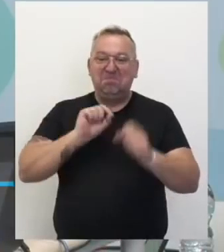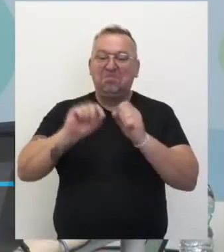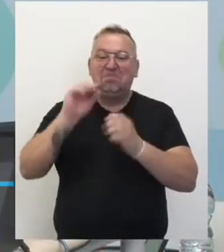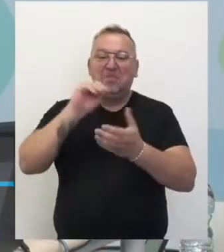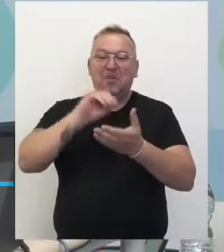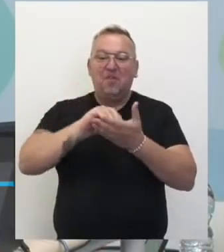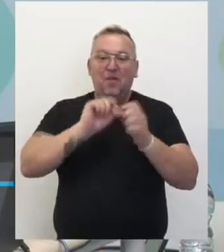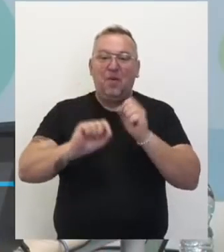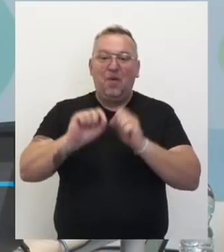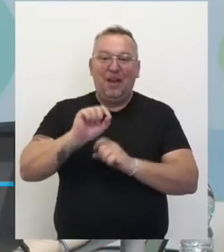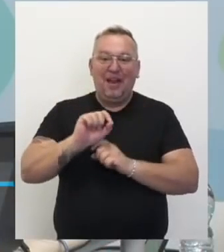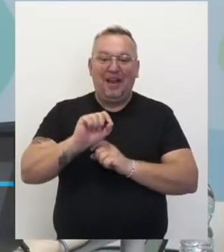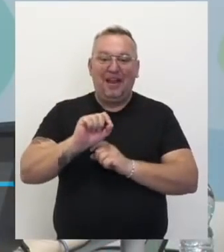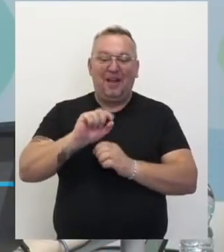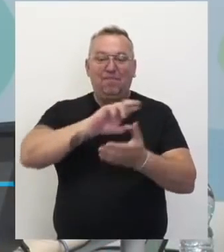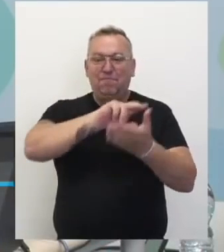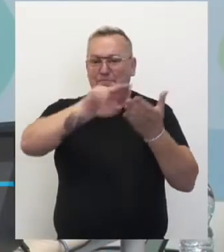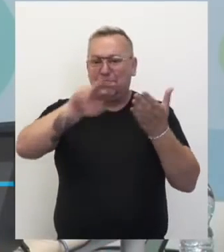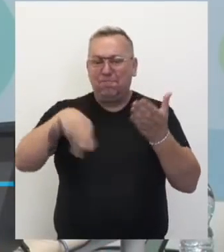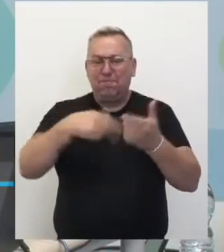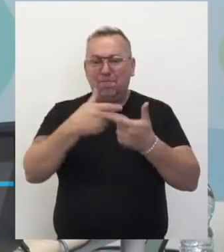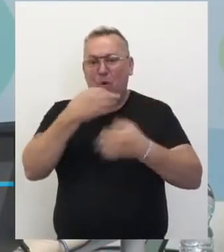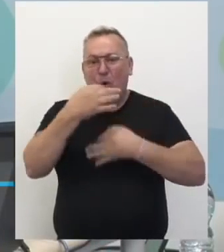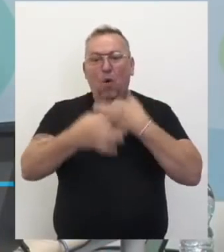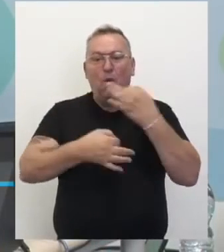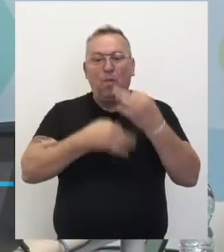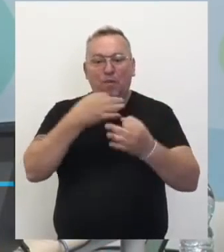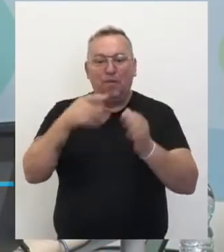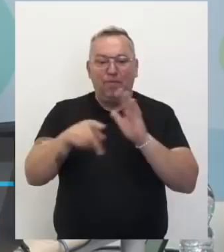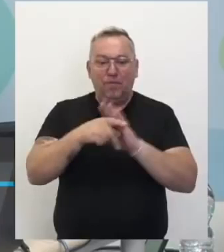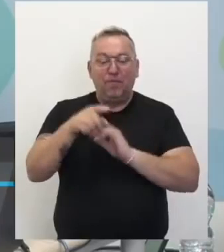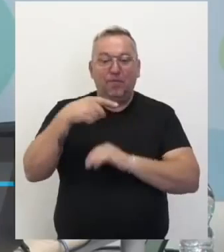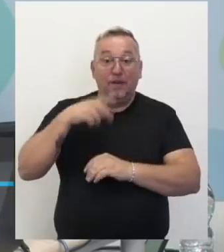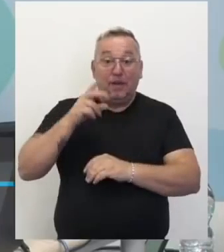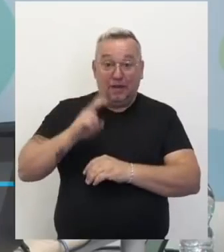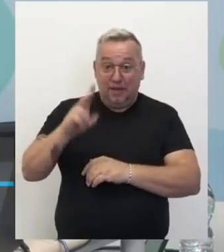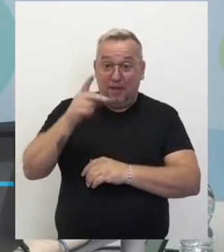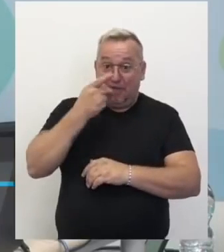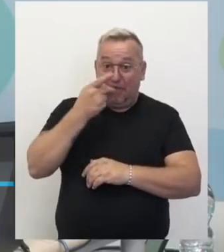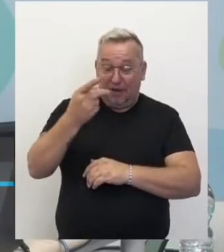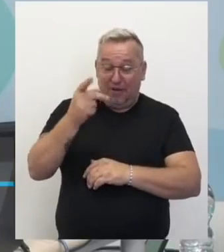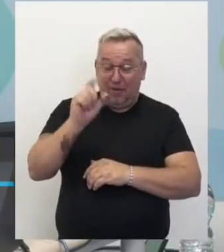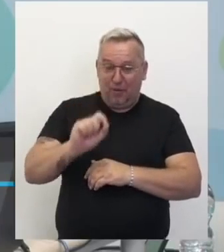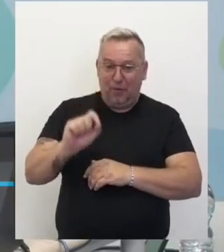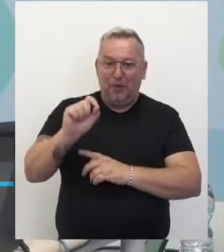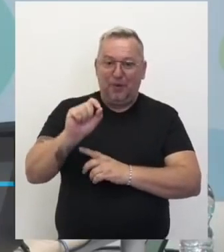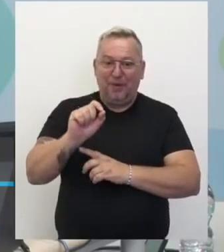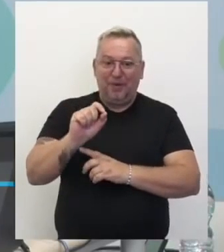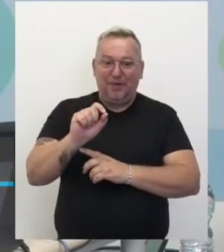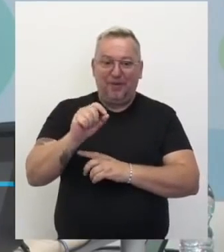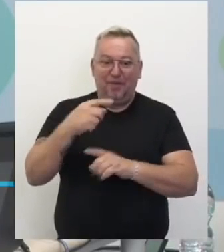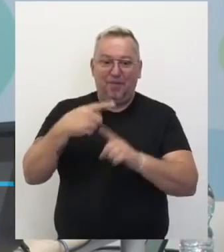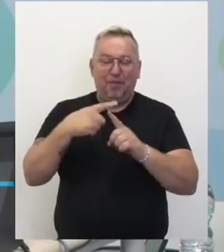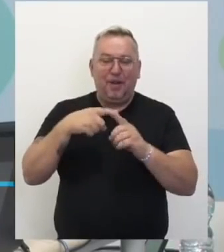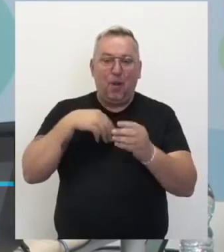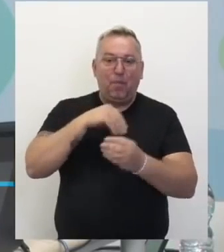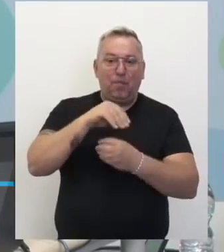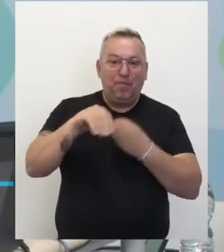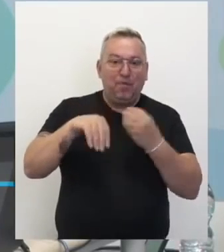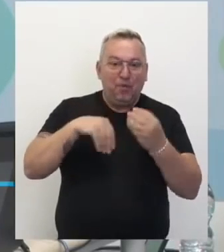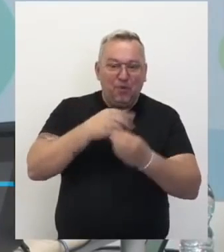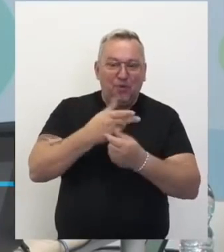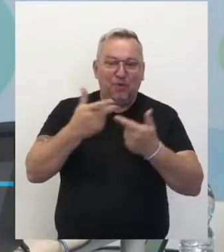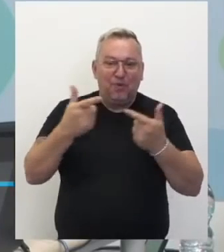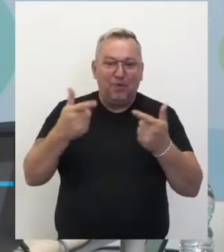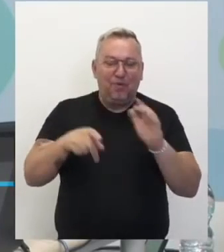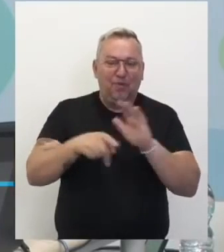aqui são essas opiniões. Aí você sempre fica batendo nessa tecla de que eu misturo aqui as questões